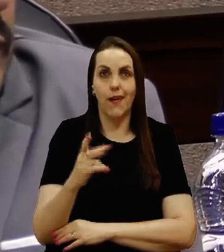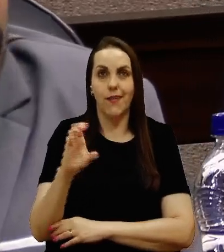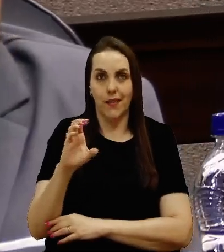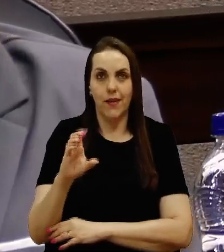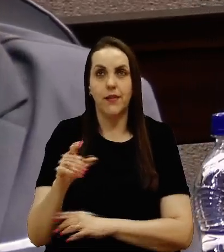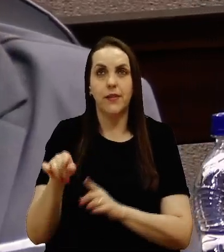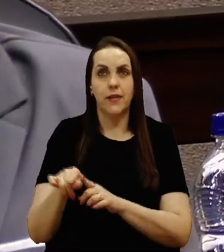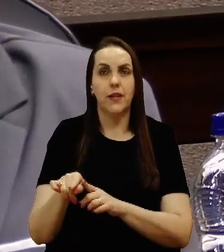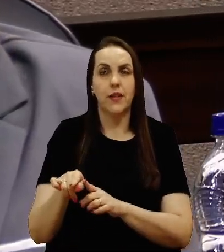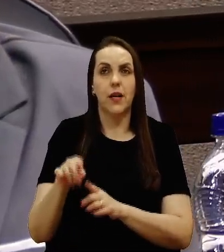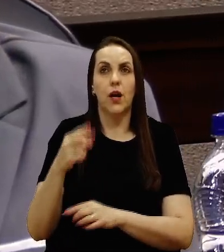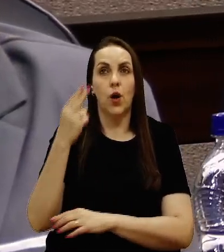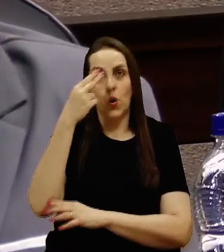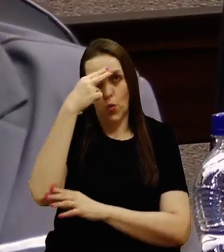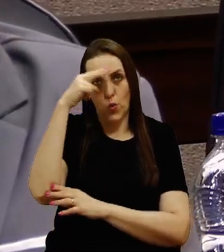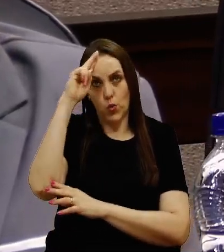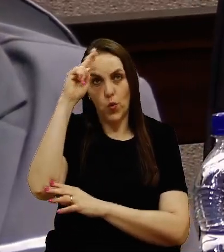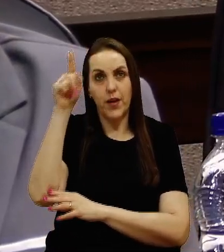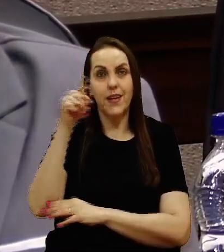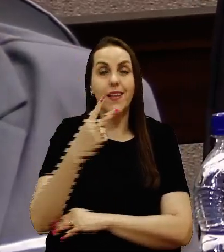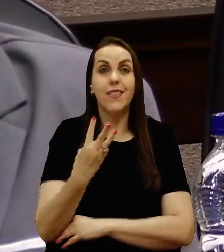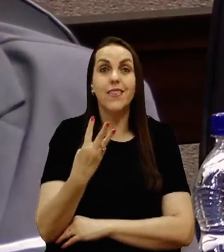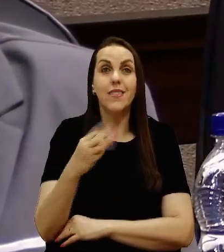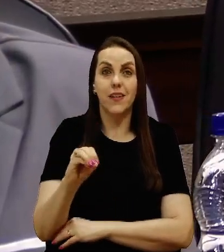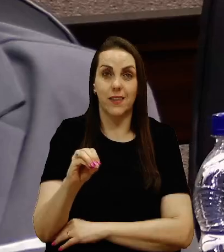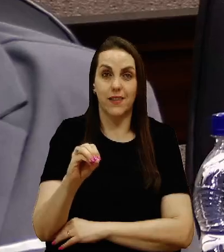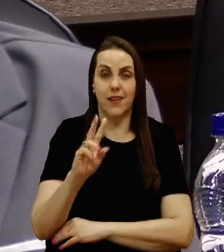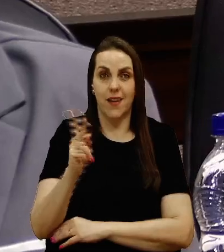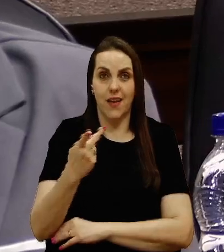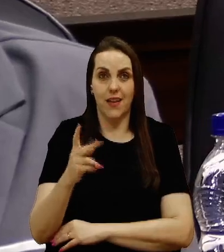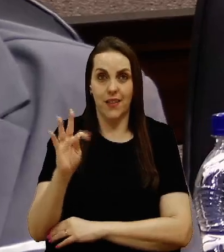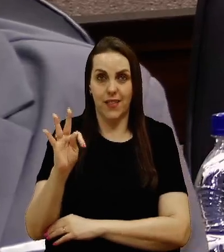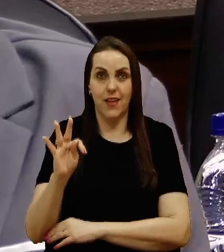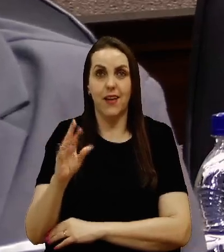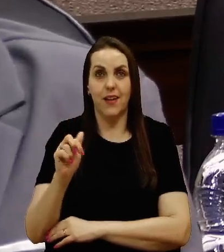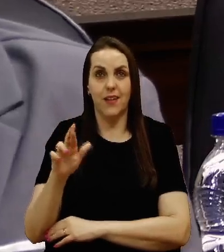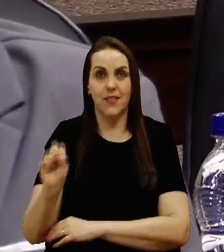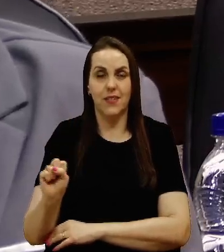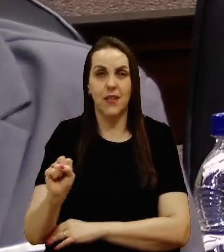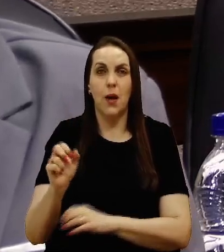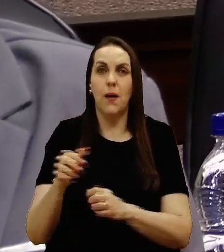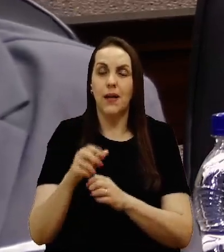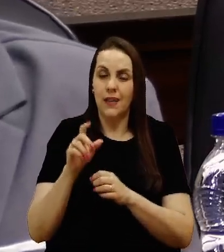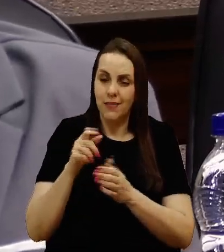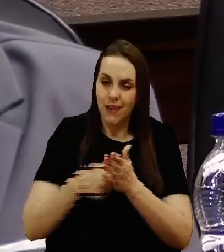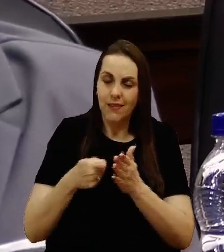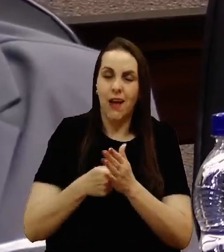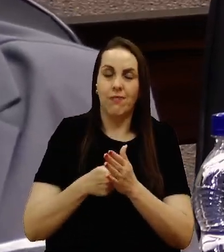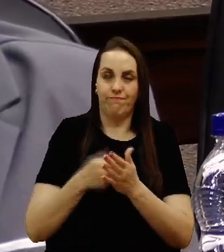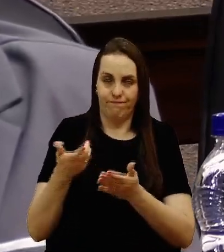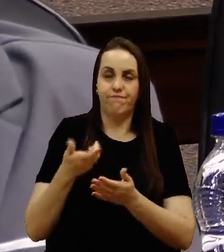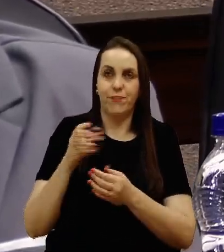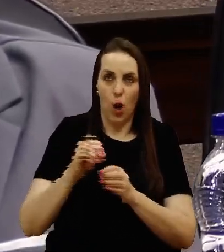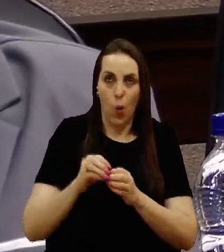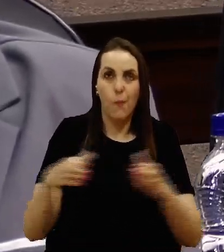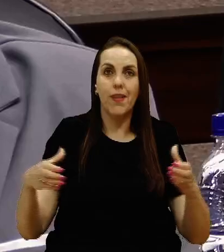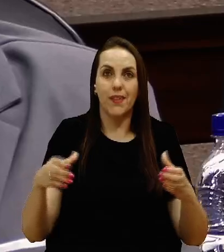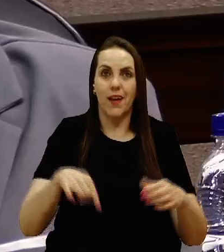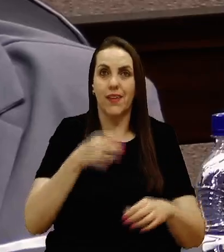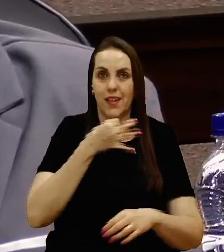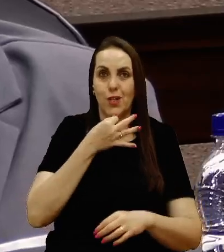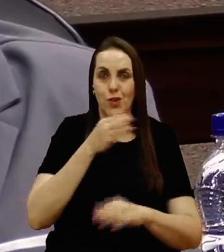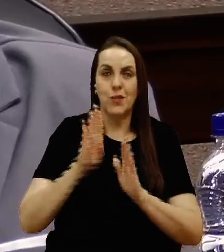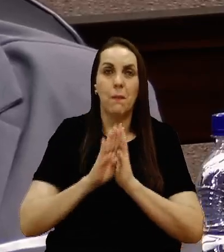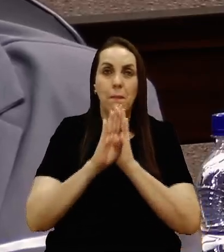30 hectares. Então, se nós conseguíssemos aumentar esse módulo rural aqui de Caxias, eu acredito que nós vamos ter alguns benefícios a mais.